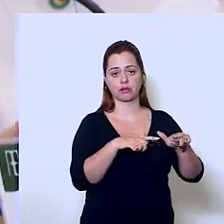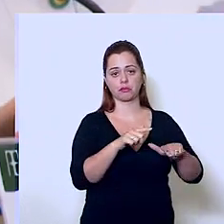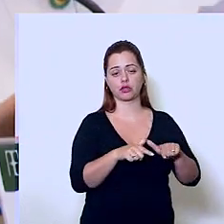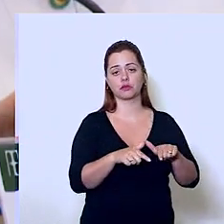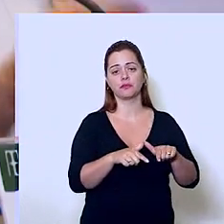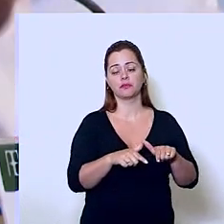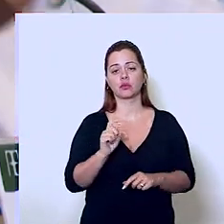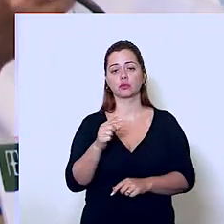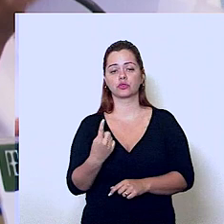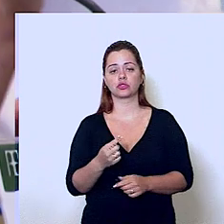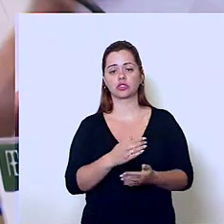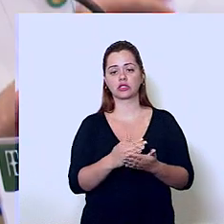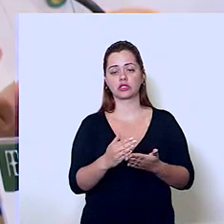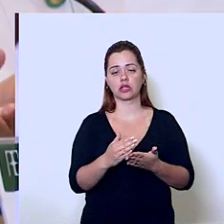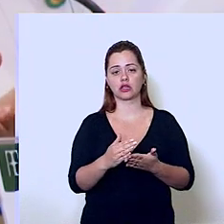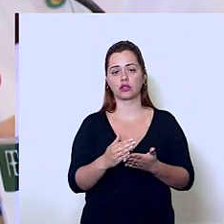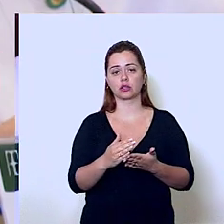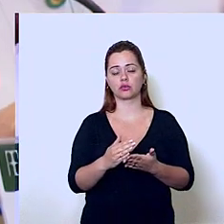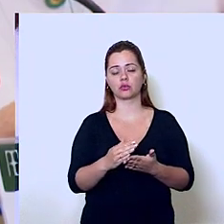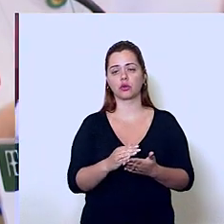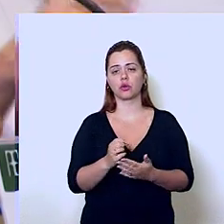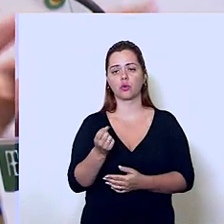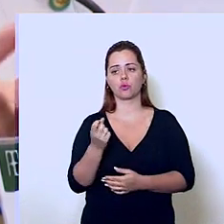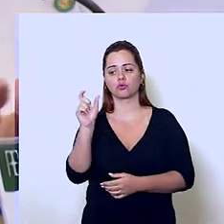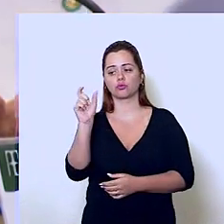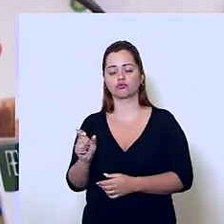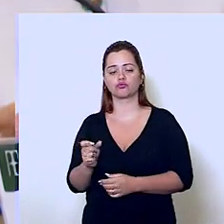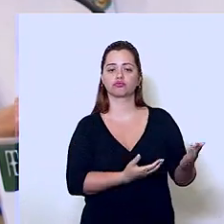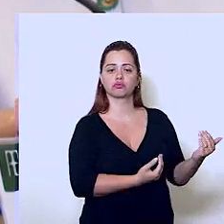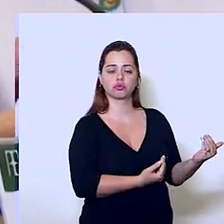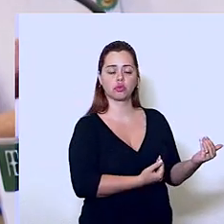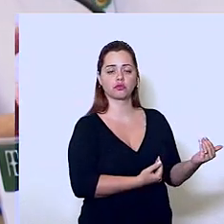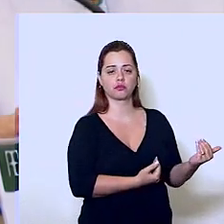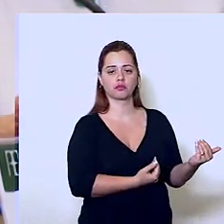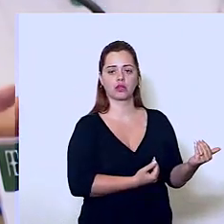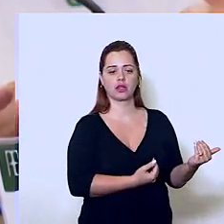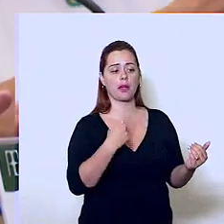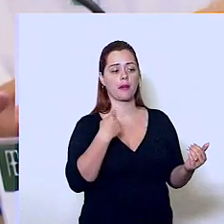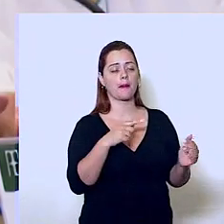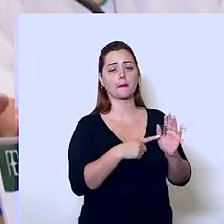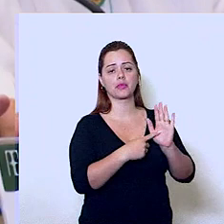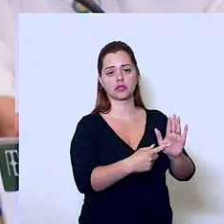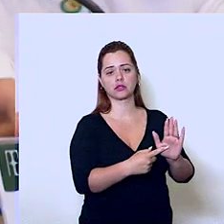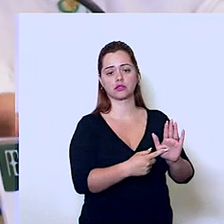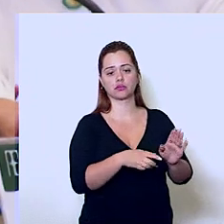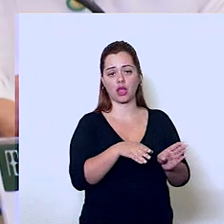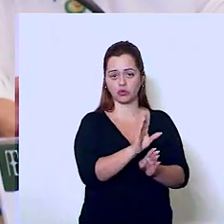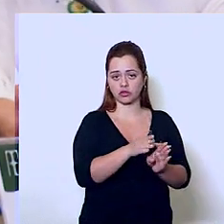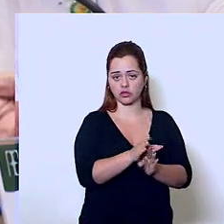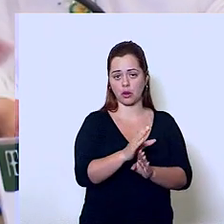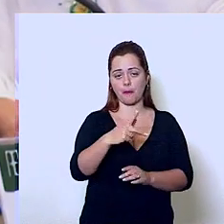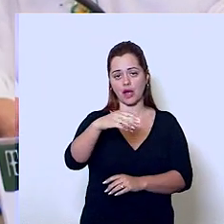gabinete do Reis Veloso, sai um jovem, que alguém lá me apresentou, era o conselheiro Paulo Tarso Flecha de Lima.